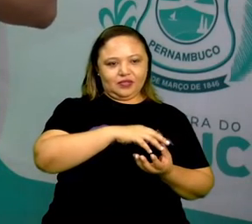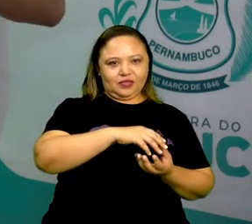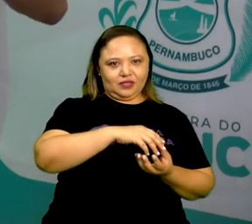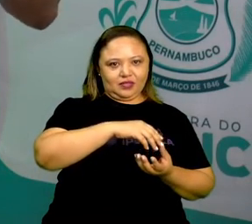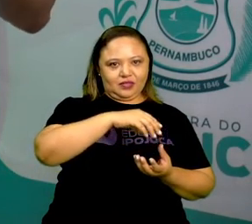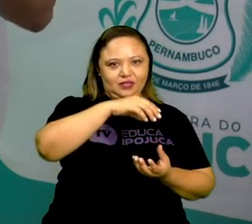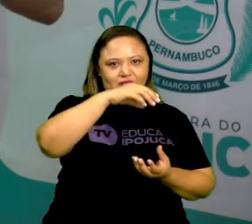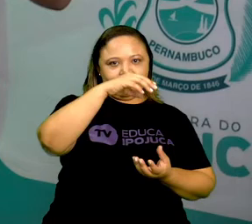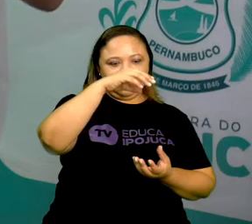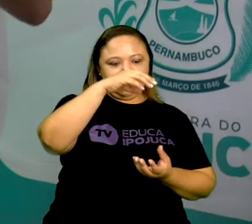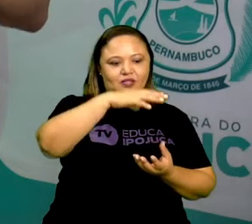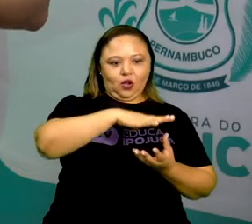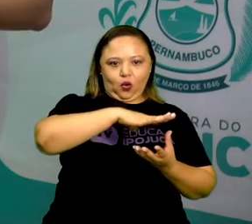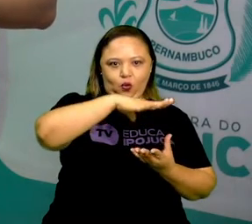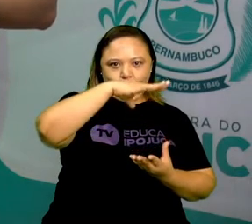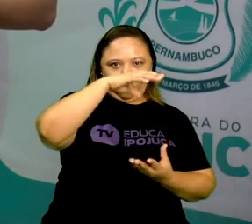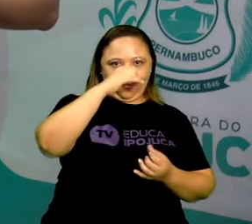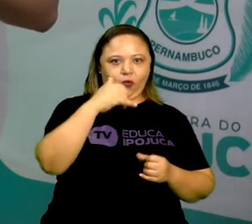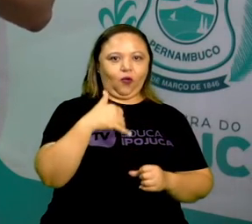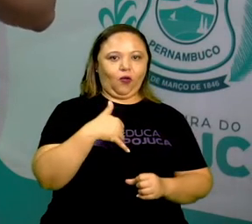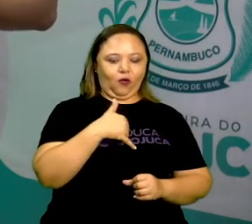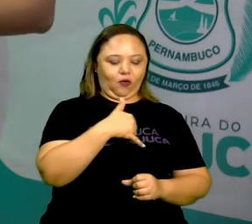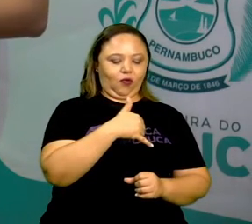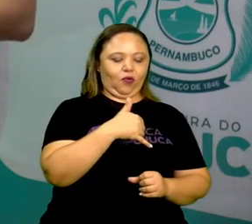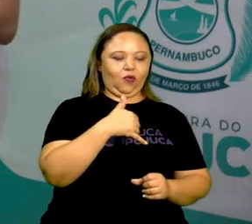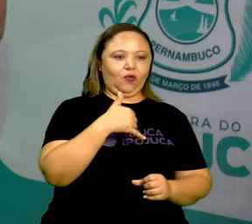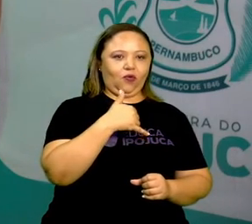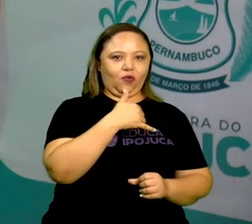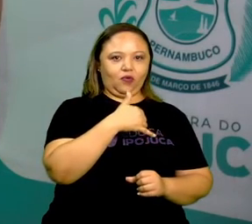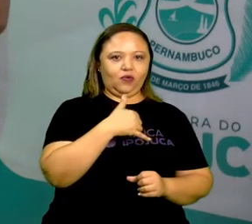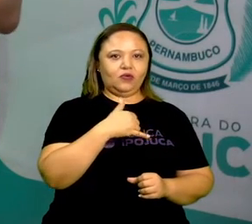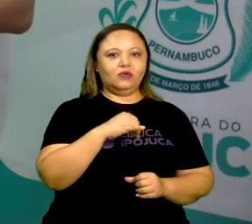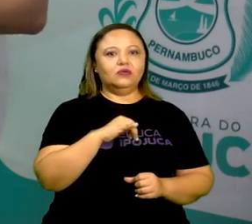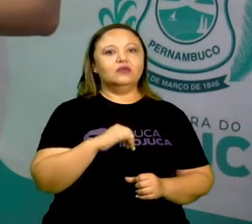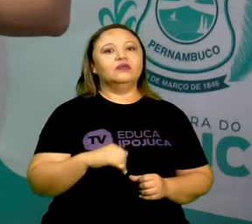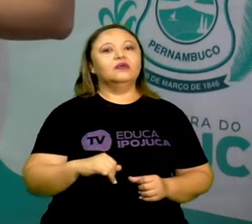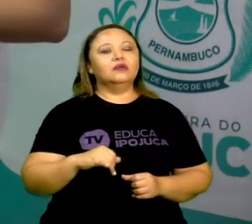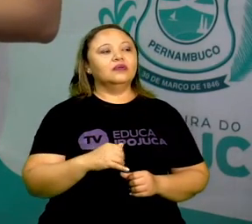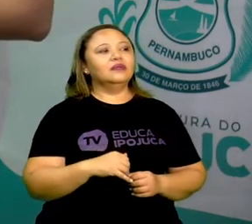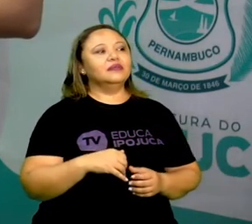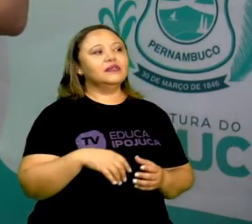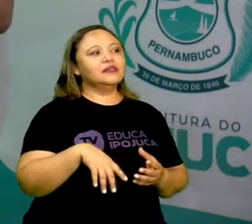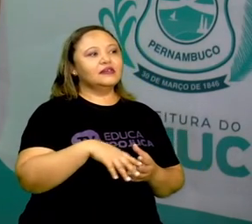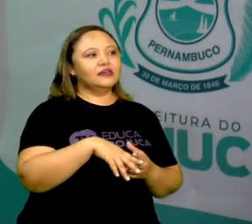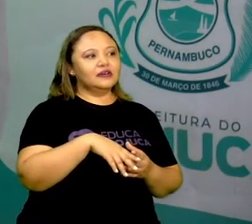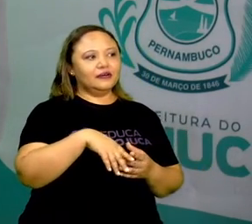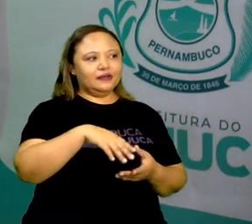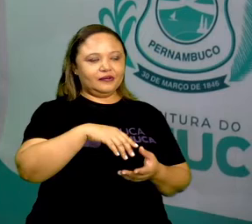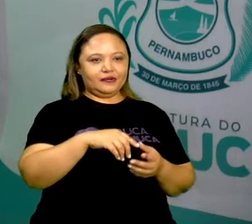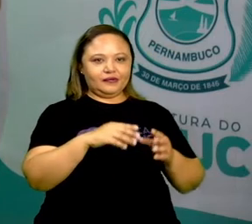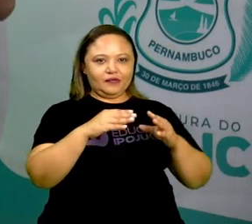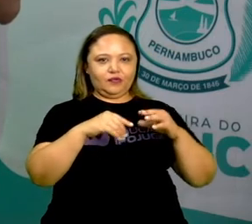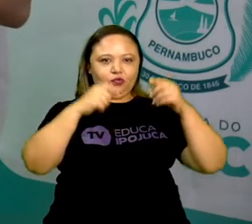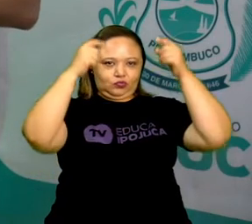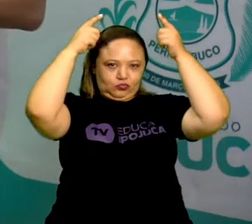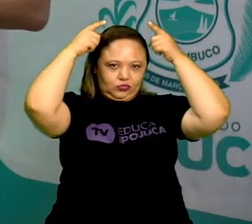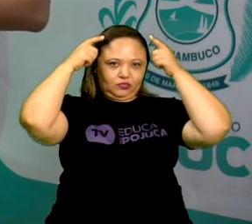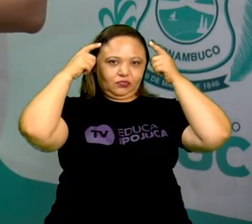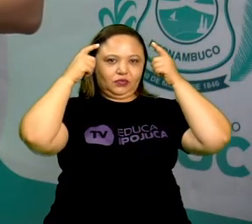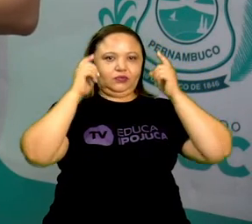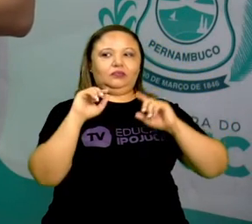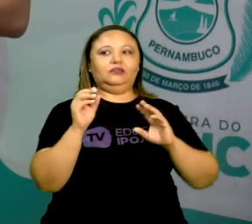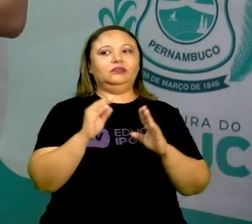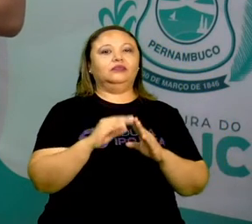a lata de óleo, que antigamente era em lata o óleo, né? Trouxe também o chapéu de